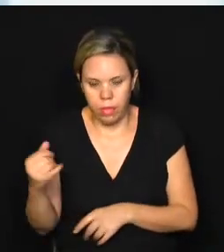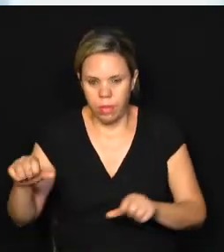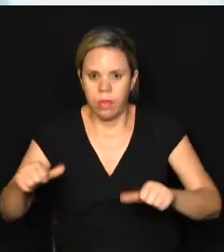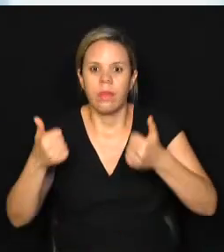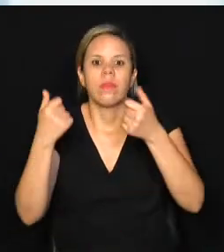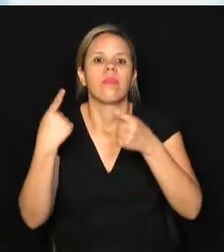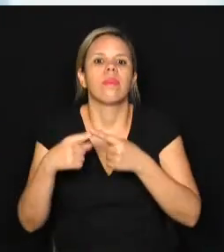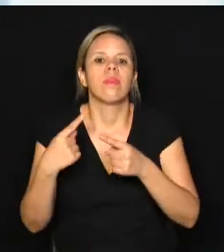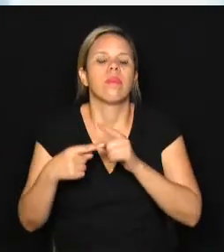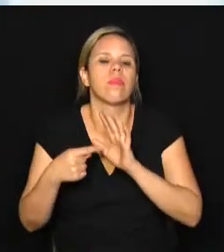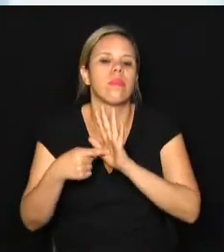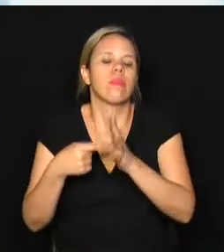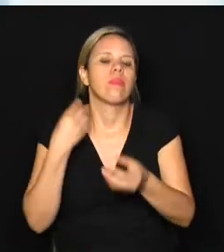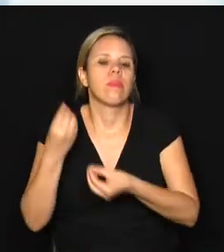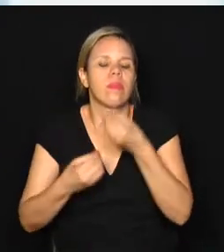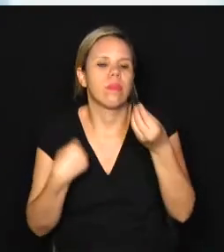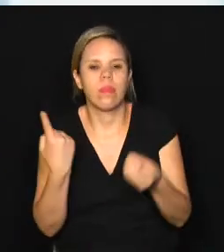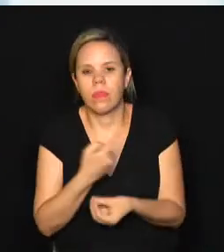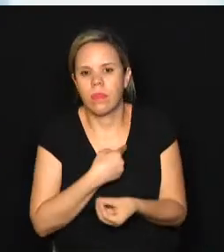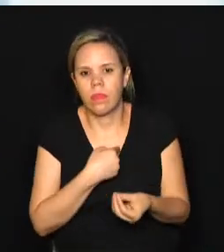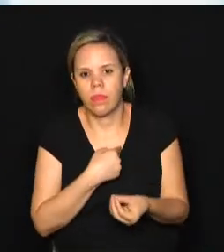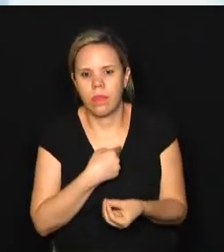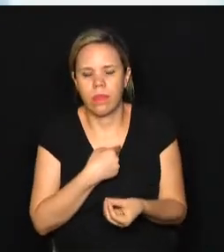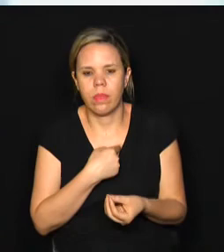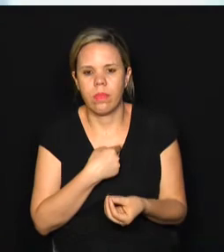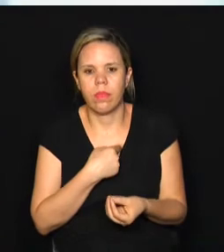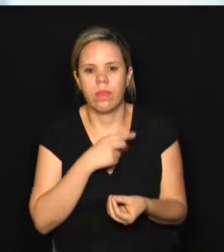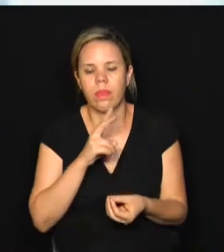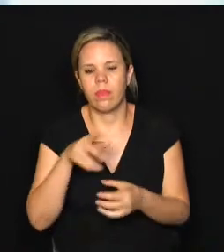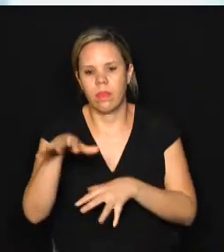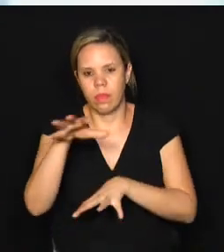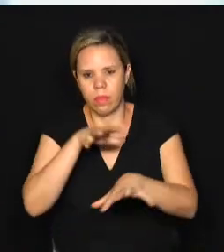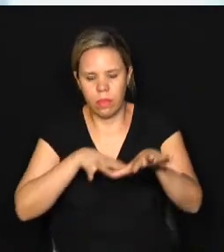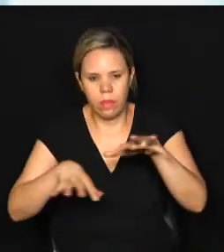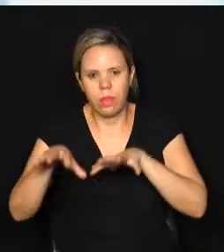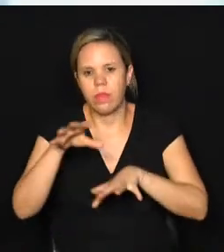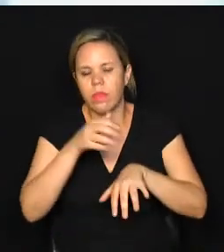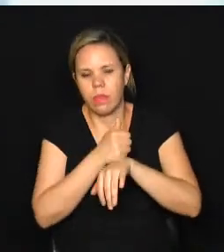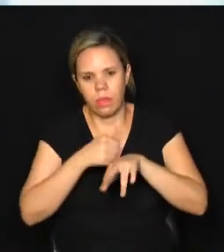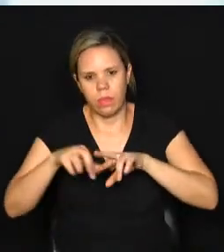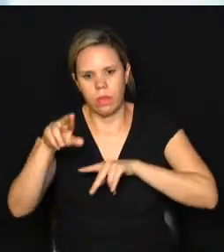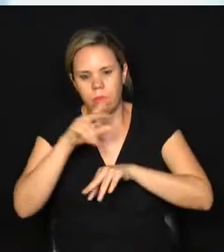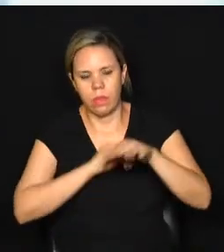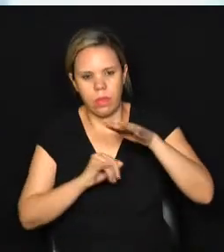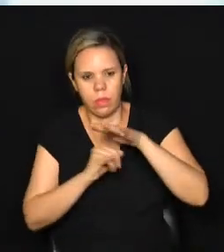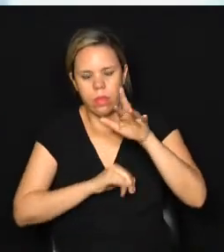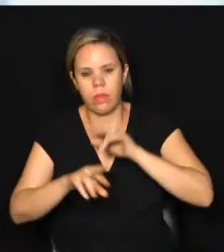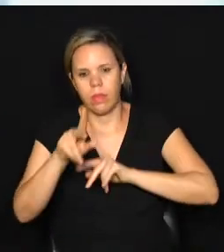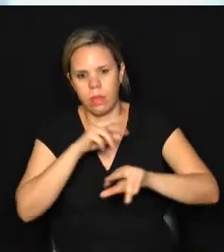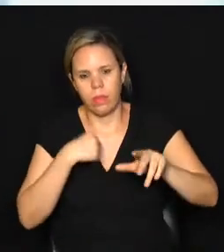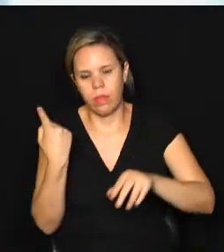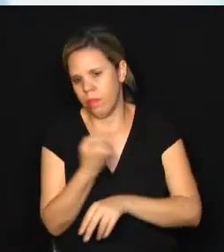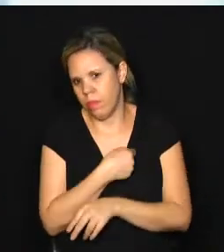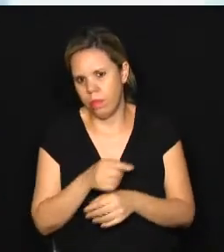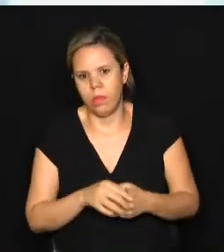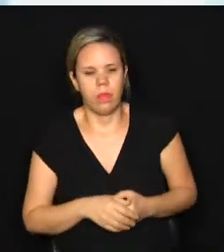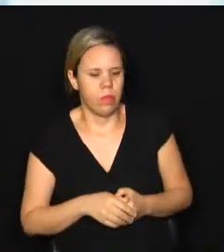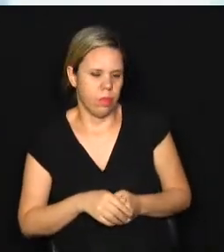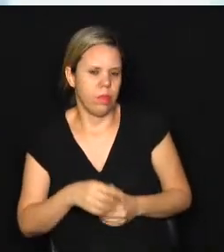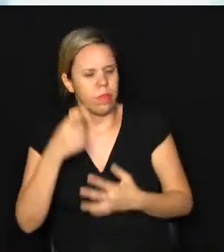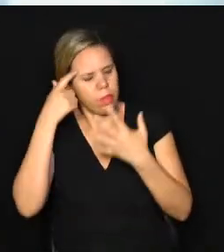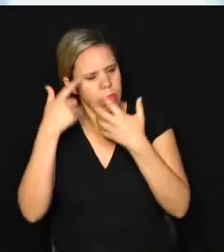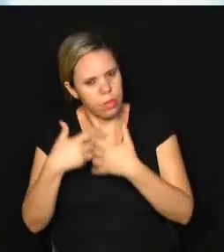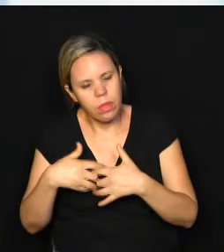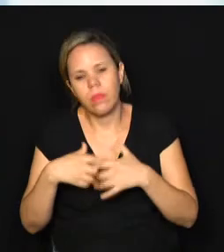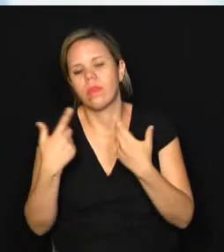porque demonstra como a gente, apesar de ser de áreas diferentes, de organizações diferentes, a gente está pensando